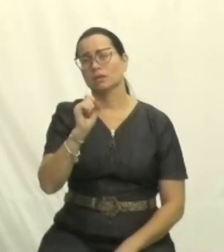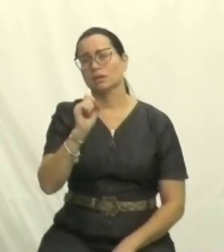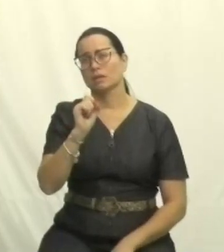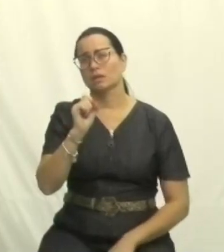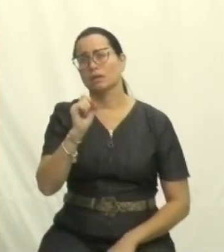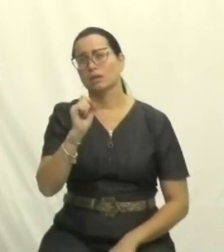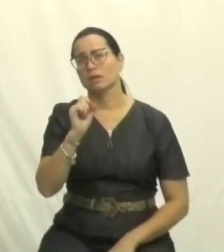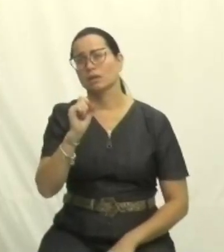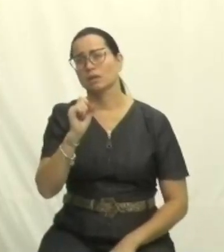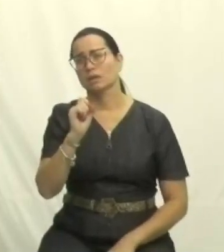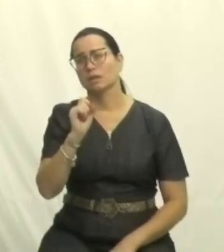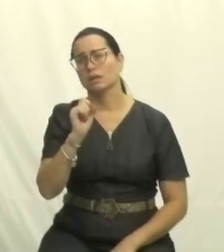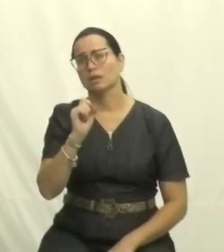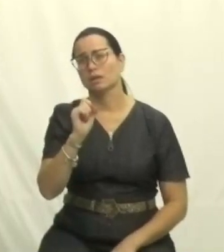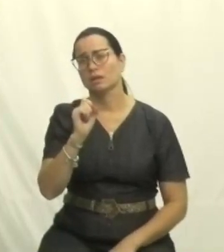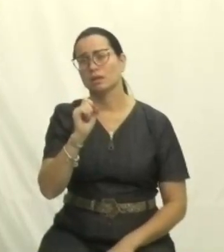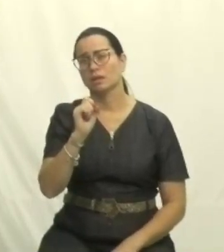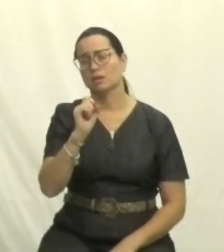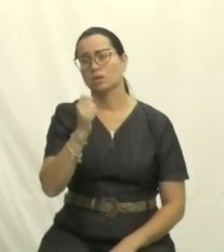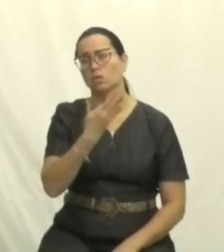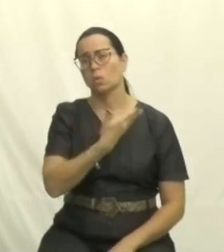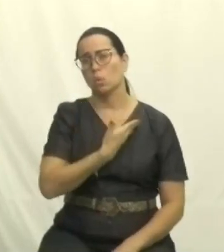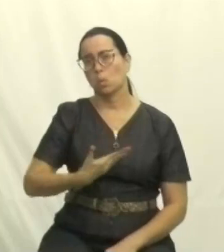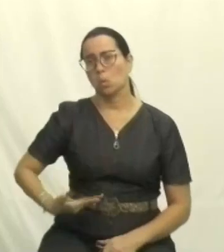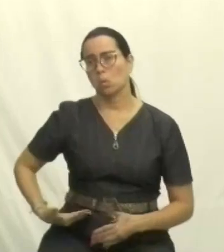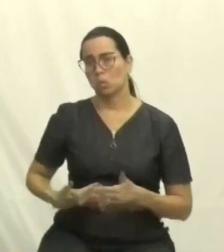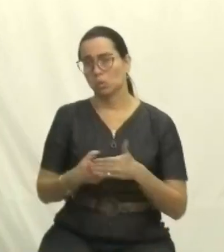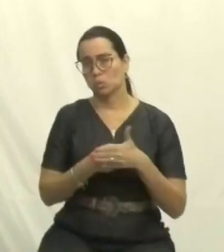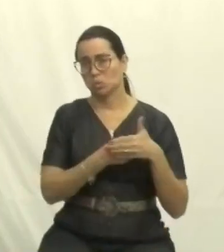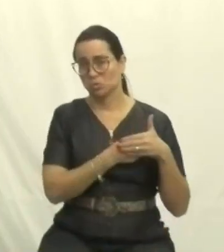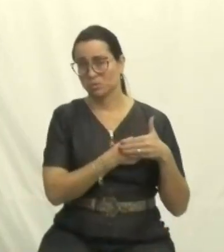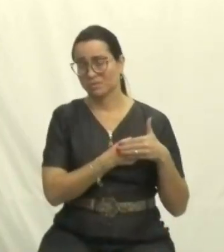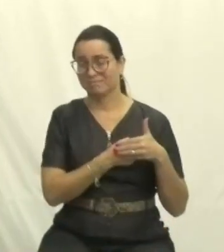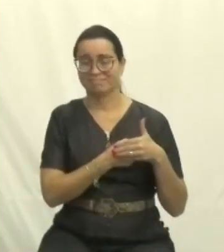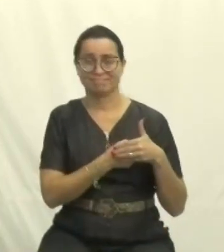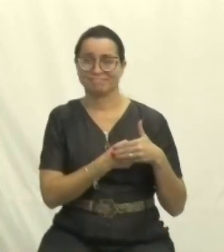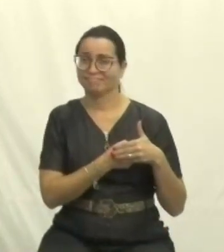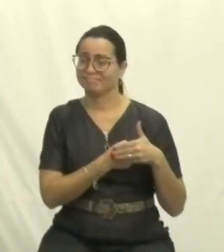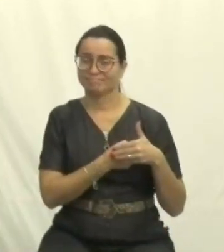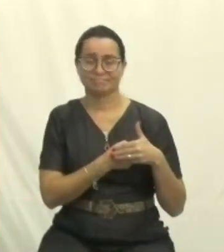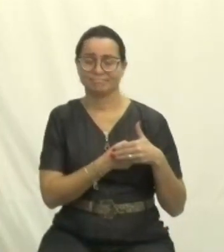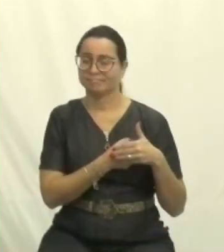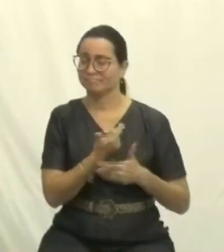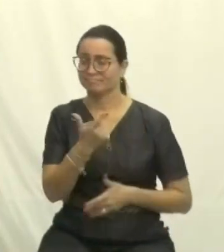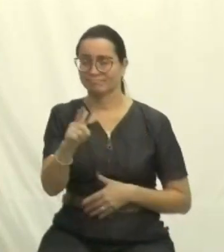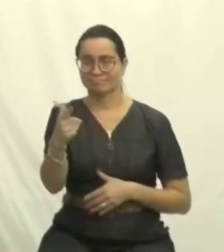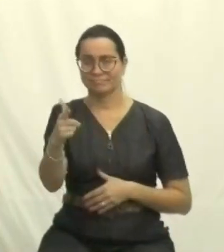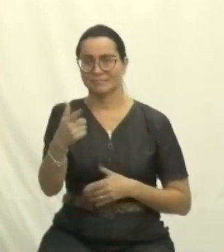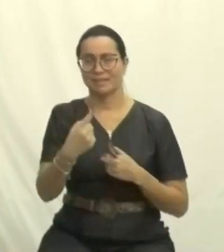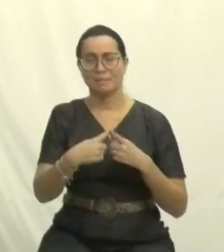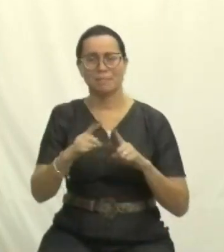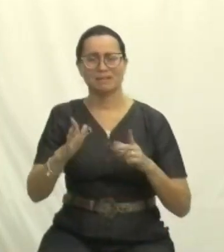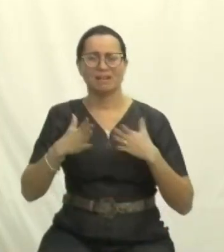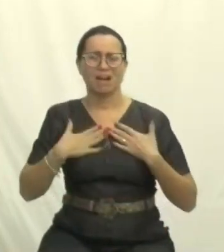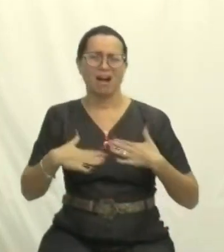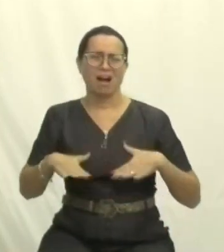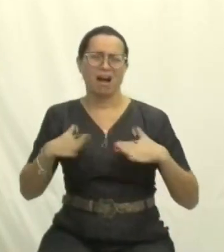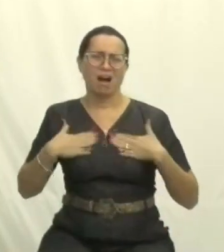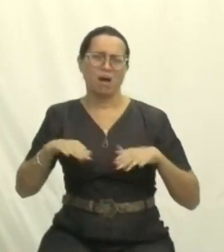que esconder. Se tem alguma correção de rota que tem que ser feita, será feita, mas na maior absoluta tranquilidade